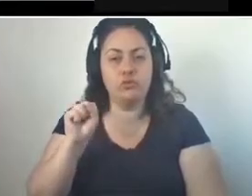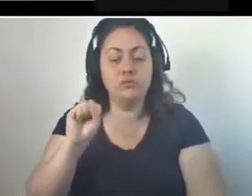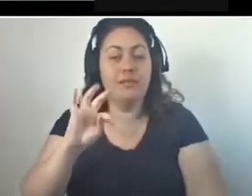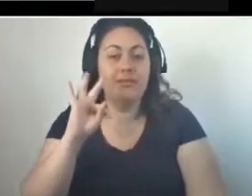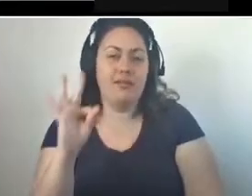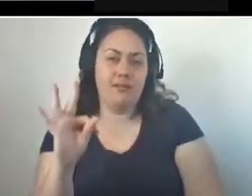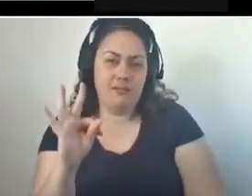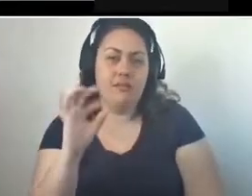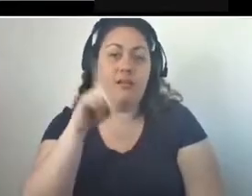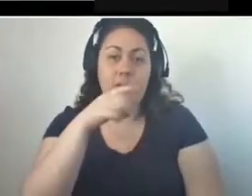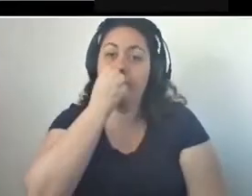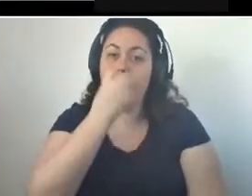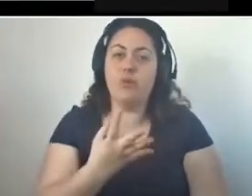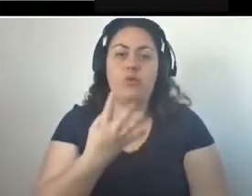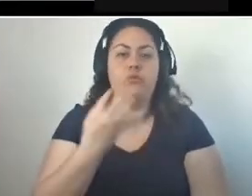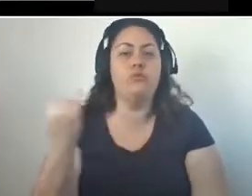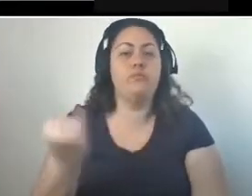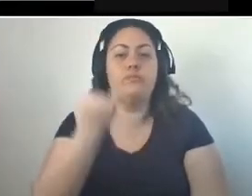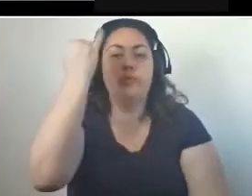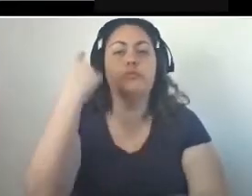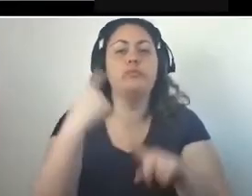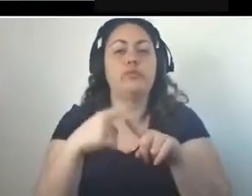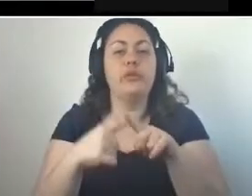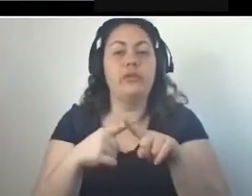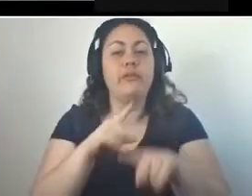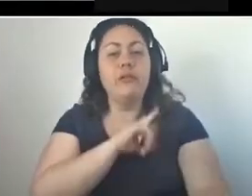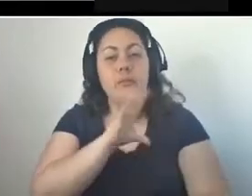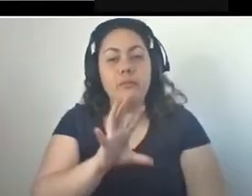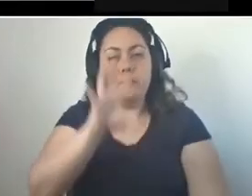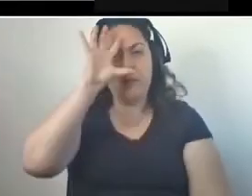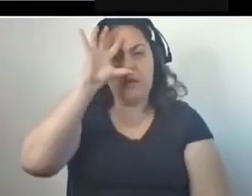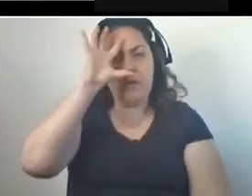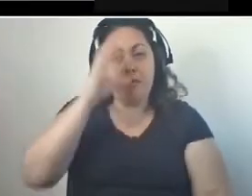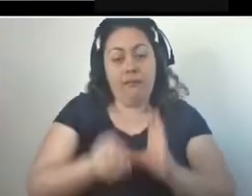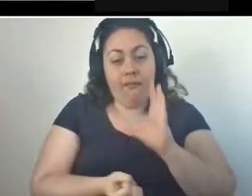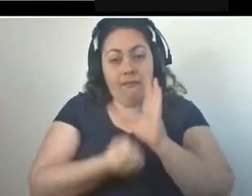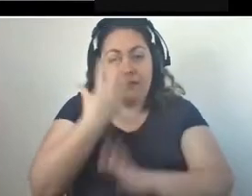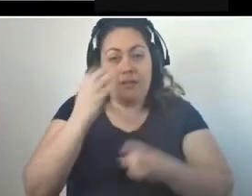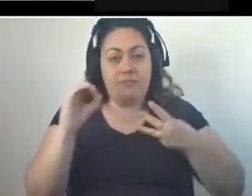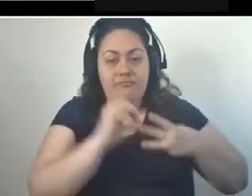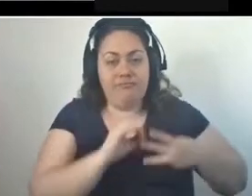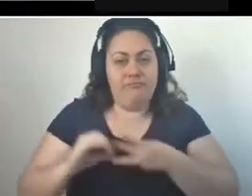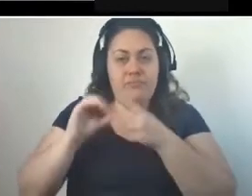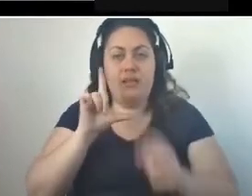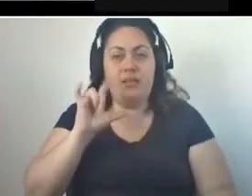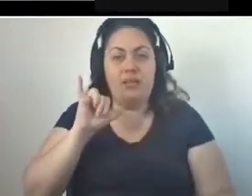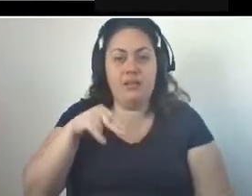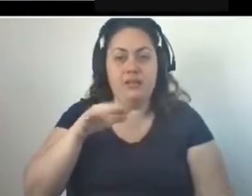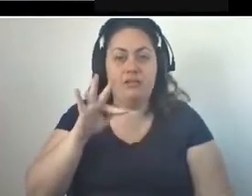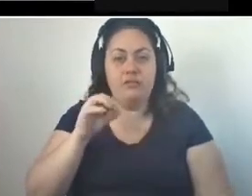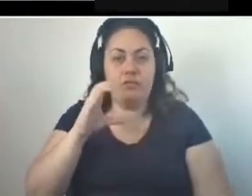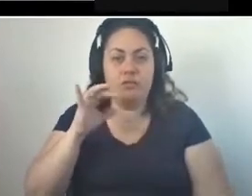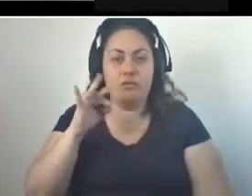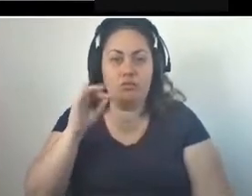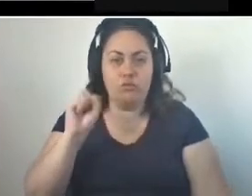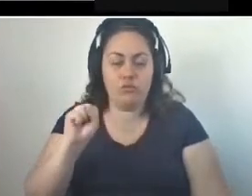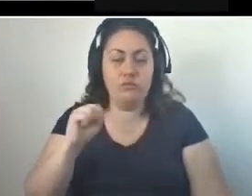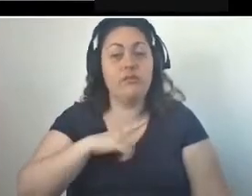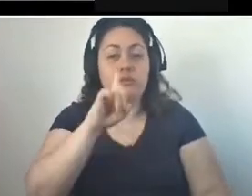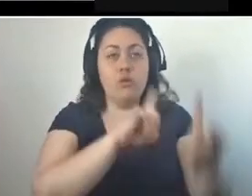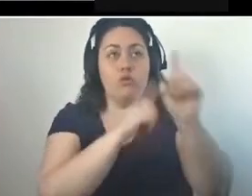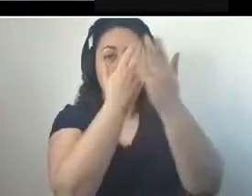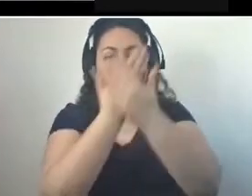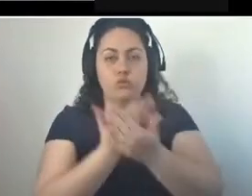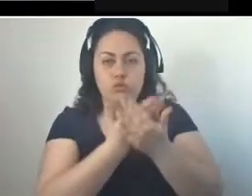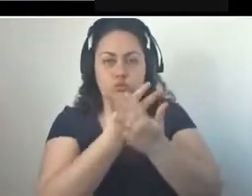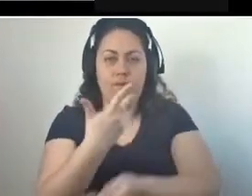uma memória porque os linfócitos T foram gerados, né. Então é importante as vacinas que mostraram, alguns estudos vacinais nem se preocuparem em medir isso, esse